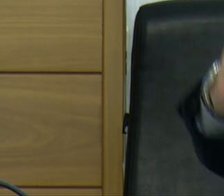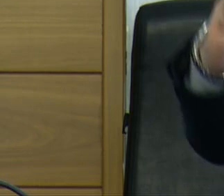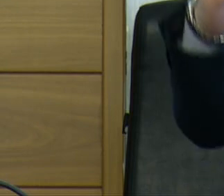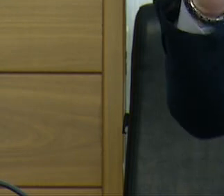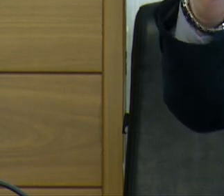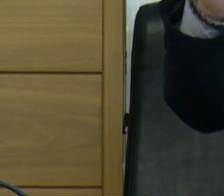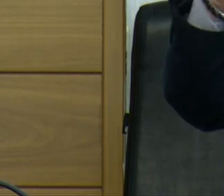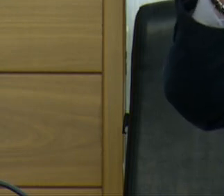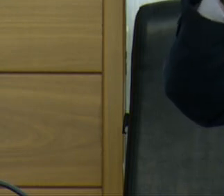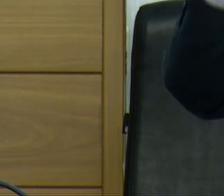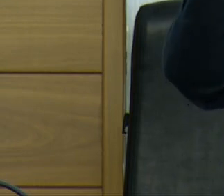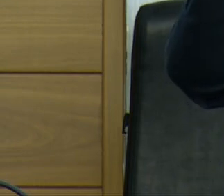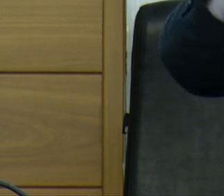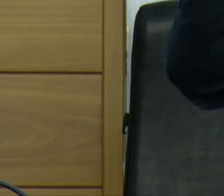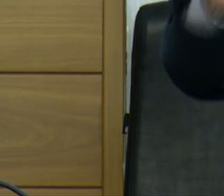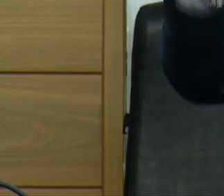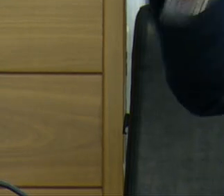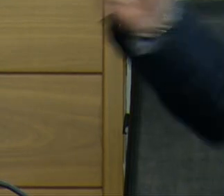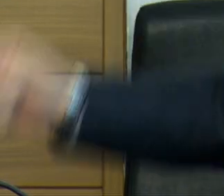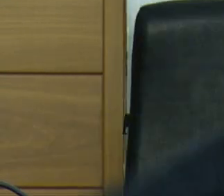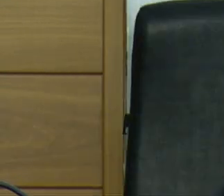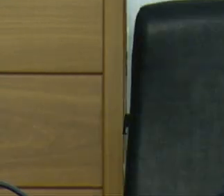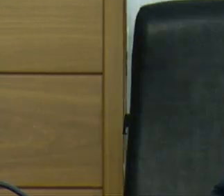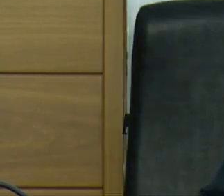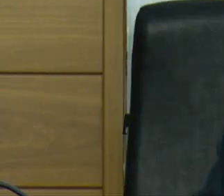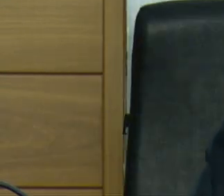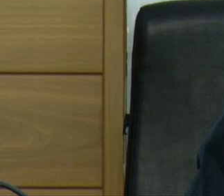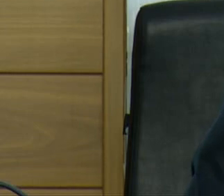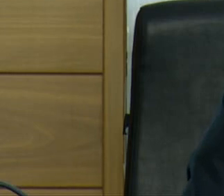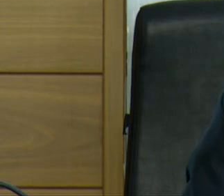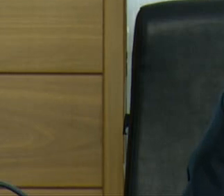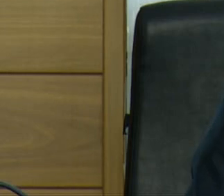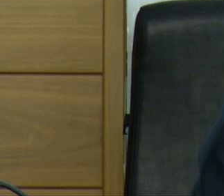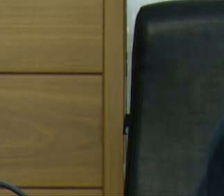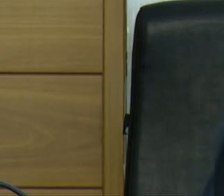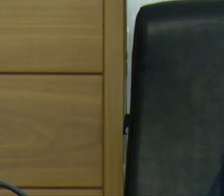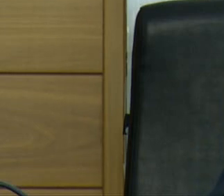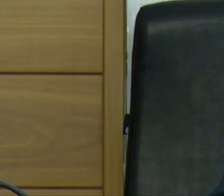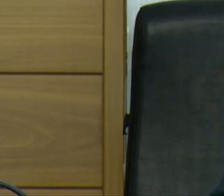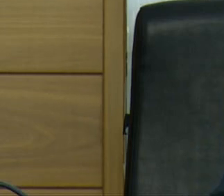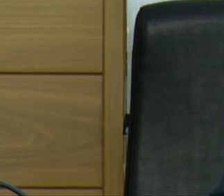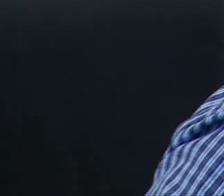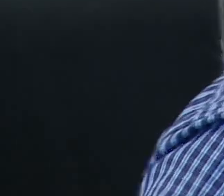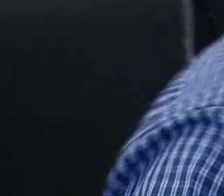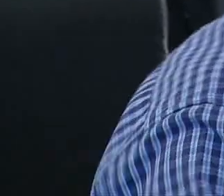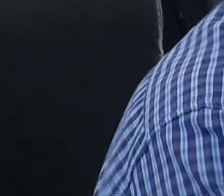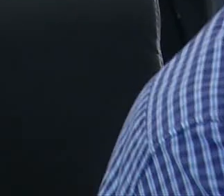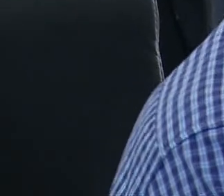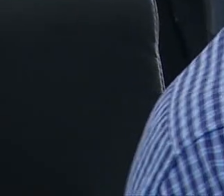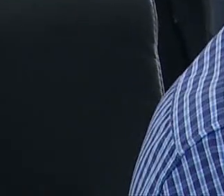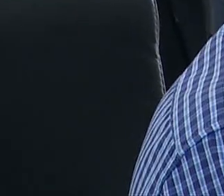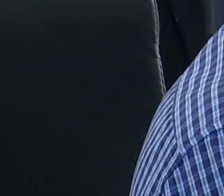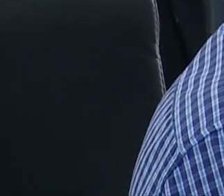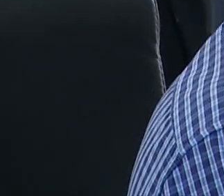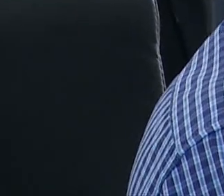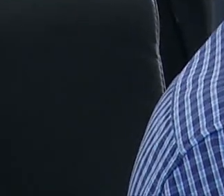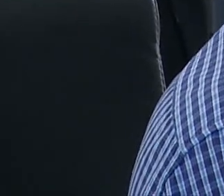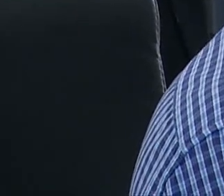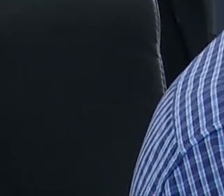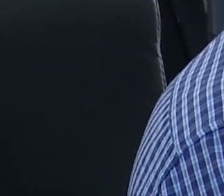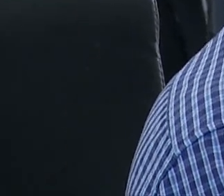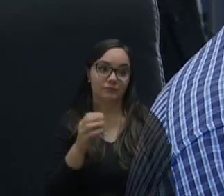orçamento e é feito uma audiência por secretaria e por entre mas nada impede que assim os sectores